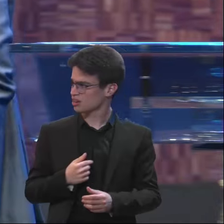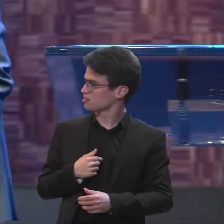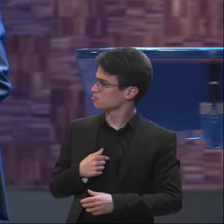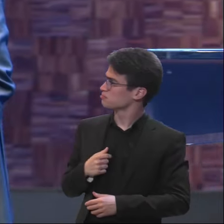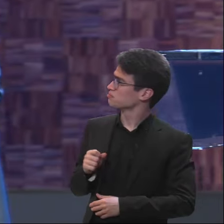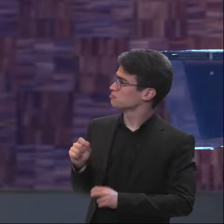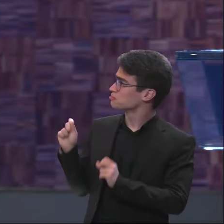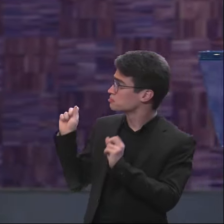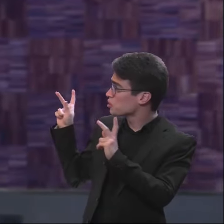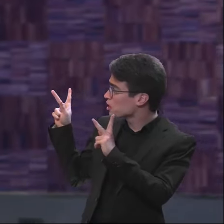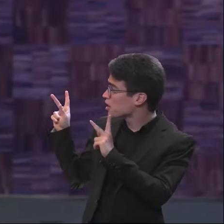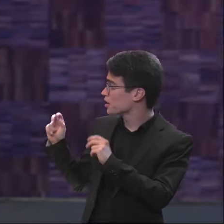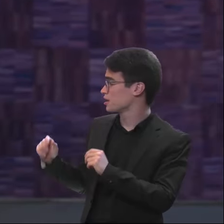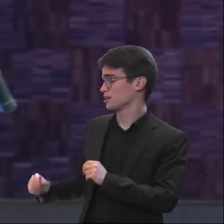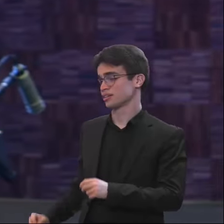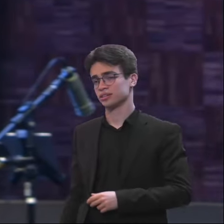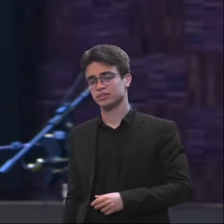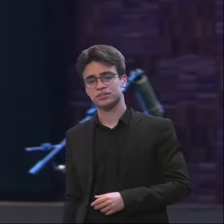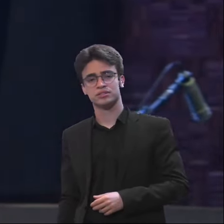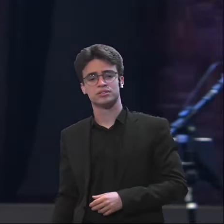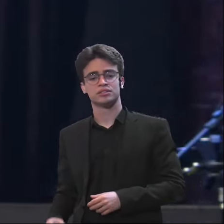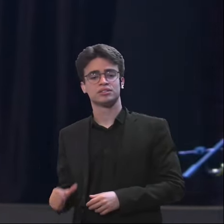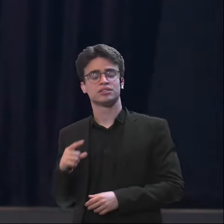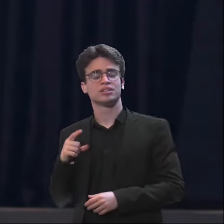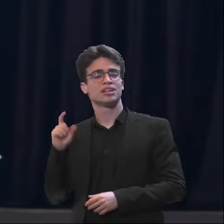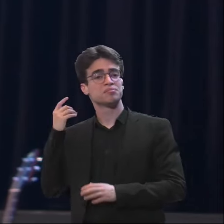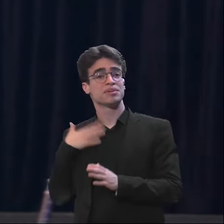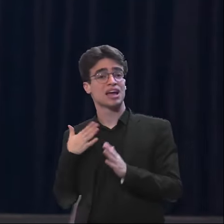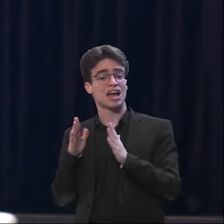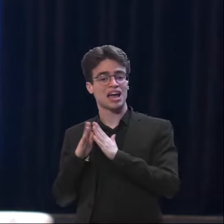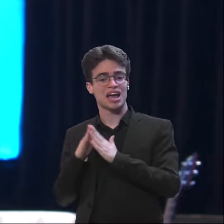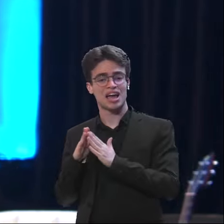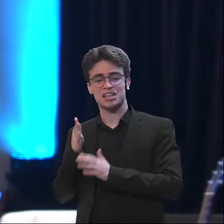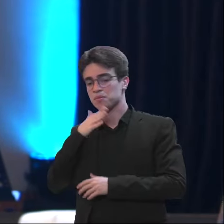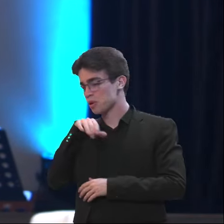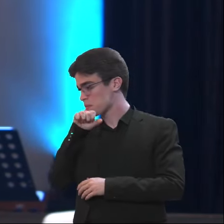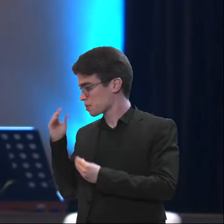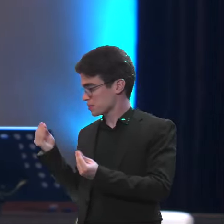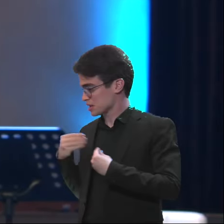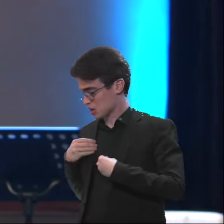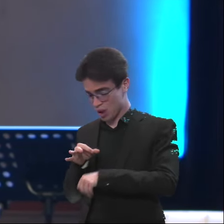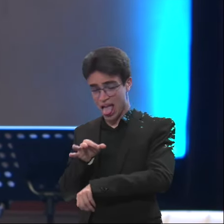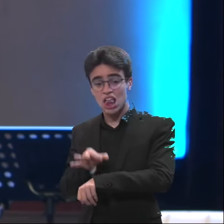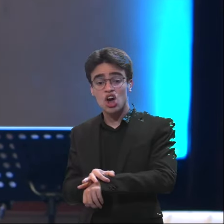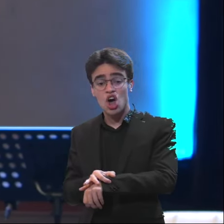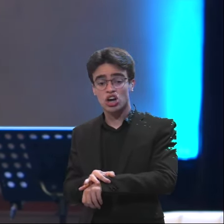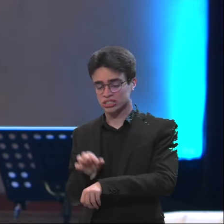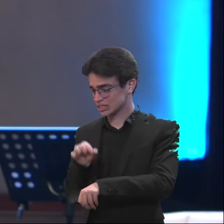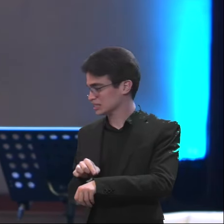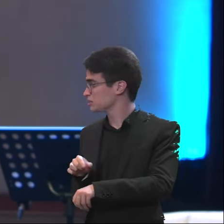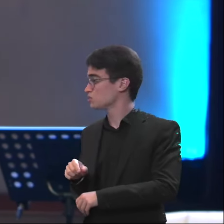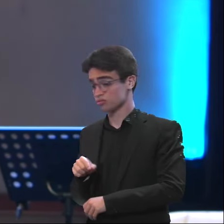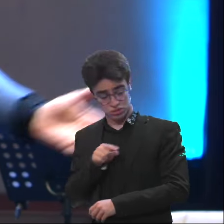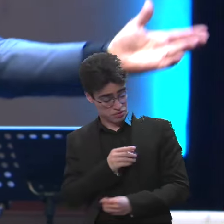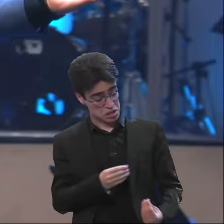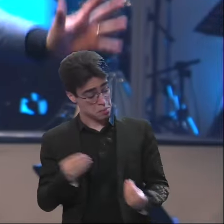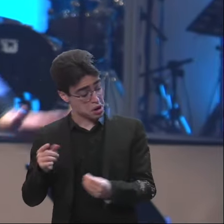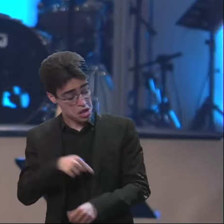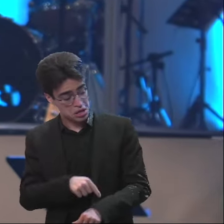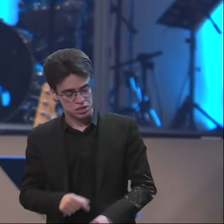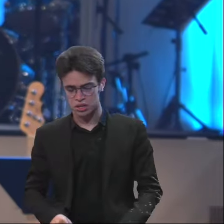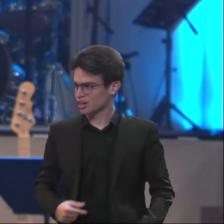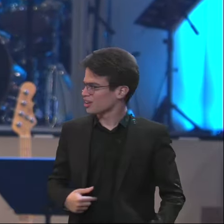Amor. Tinha um relógio quebrado, velho, que meu pai tinha me dado, não tinha conserto. Você vai dar esse presente para esse irmão. Eu falei, meu